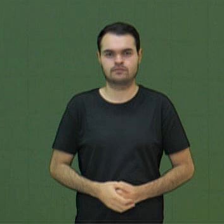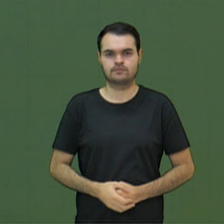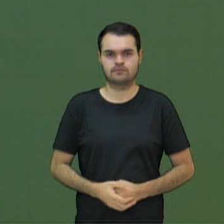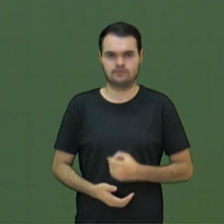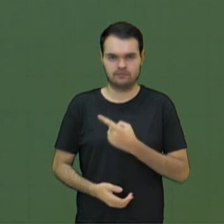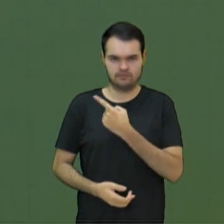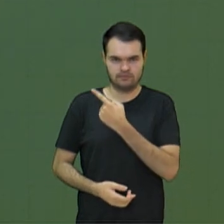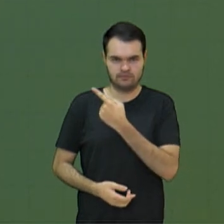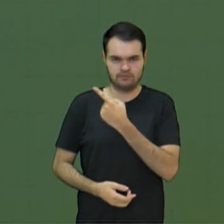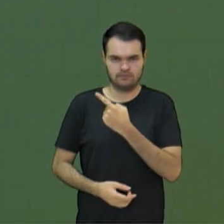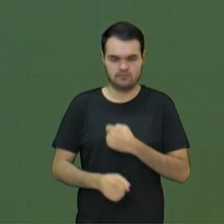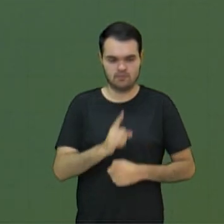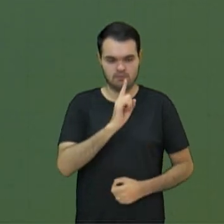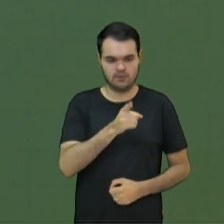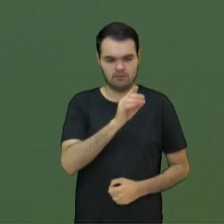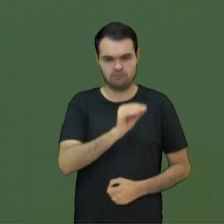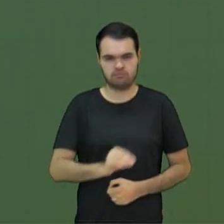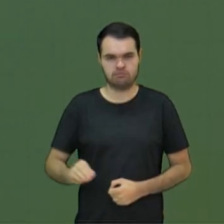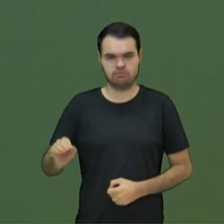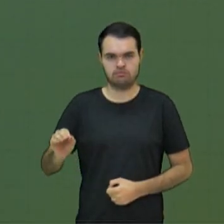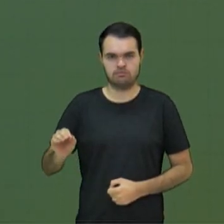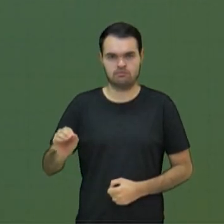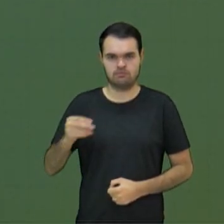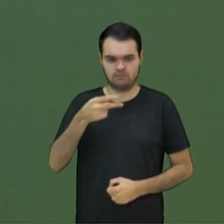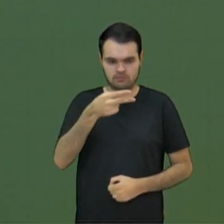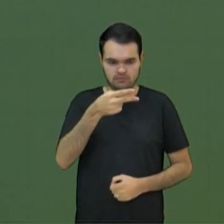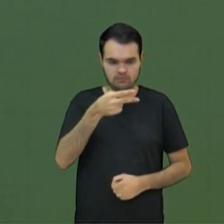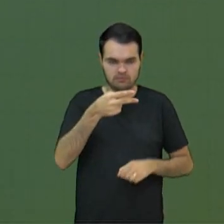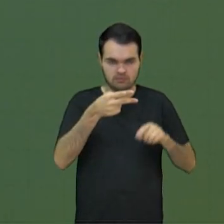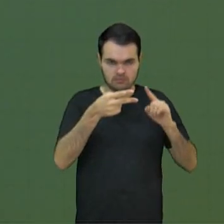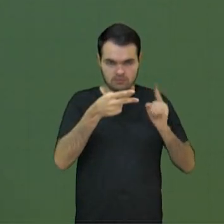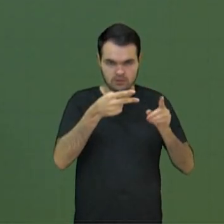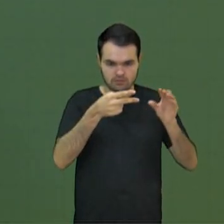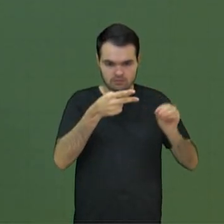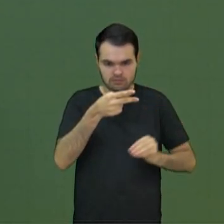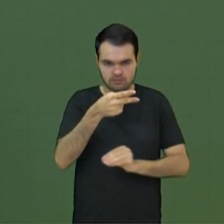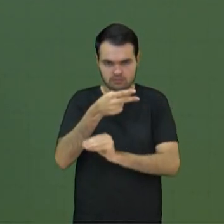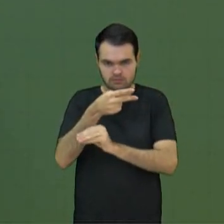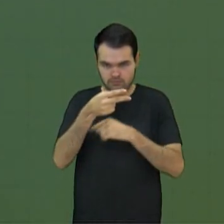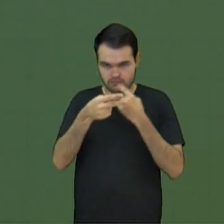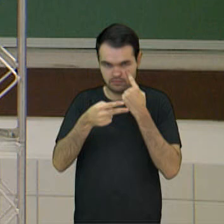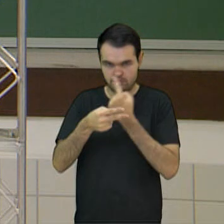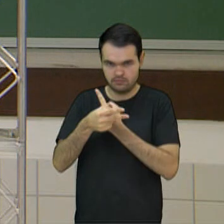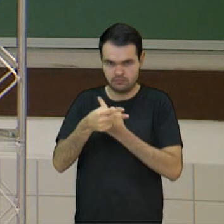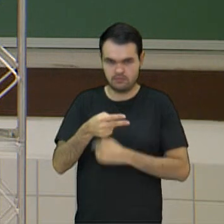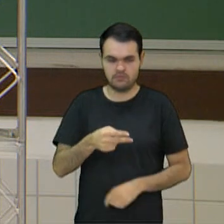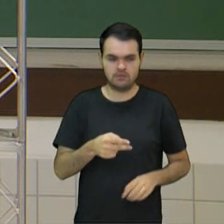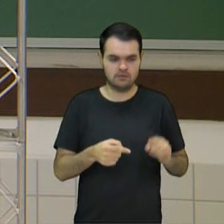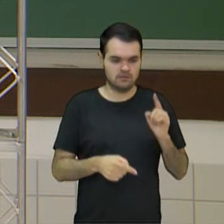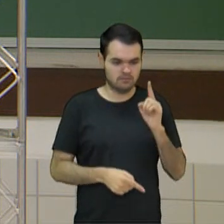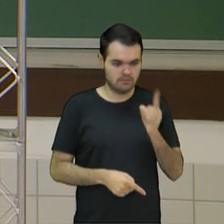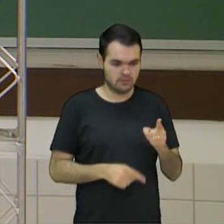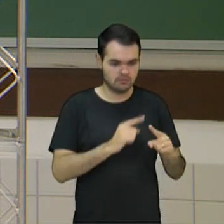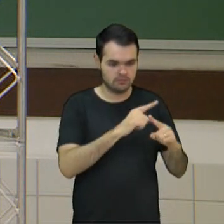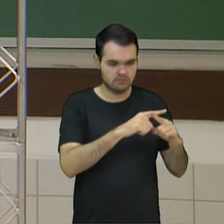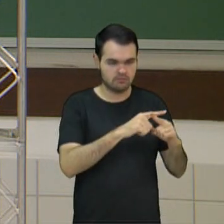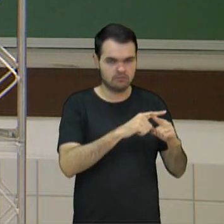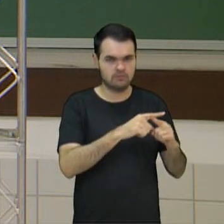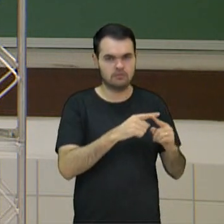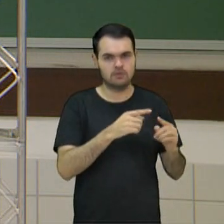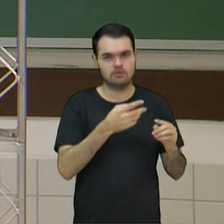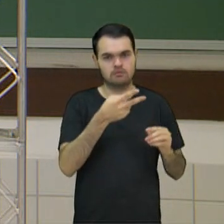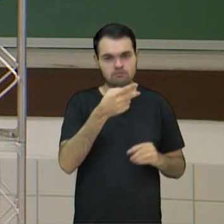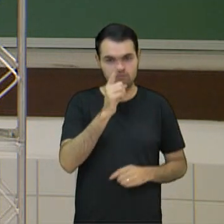Ó, só passei o 1000 para cá, para cá do igual, tá vendo? O 1000 estava multiplicando, ele passou a ser um